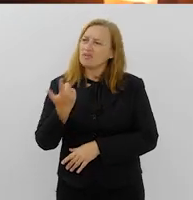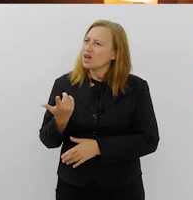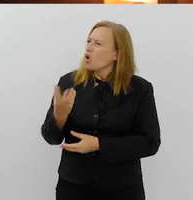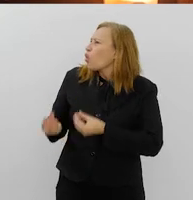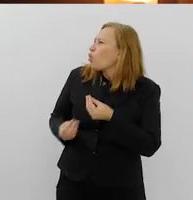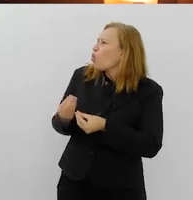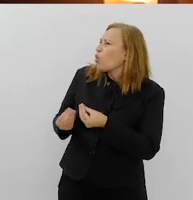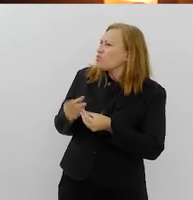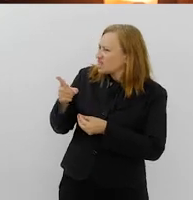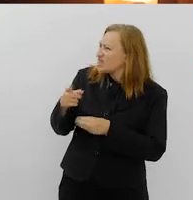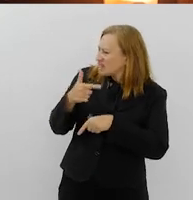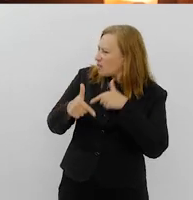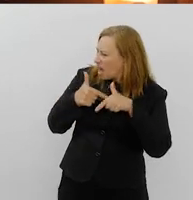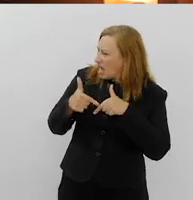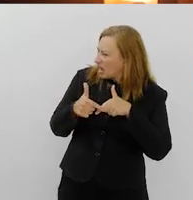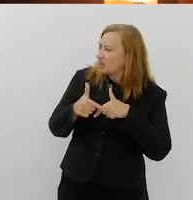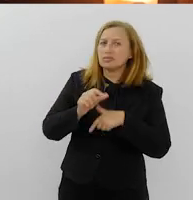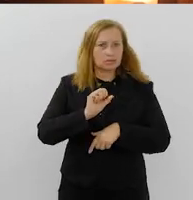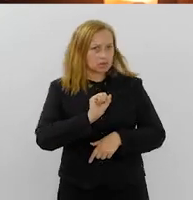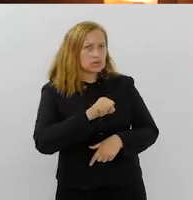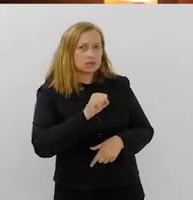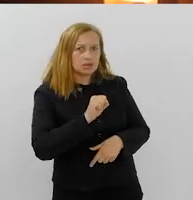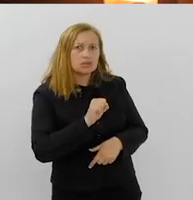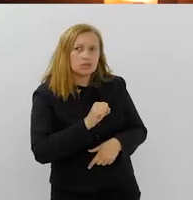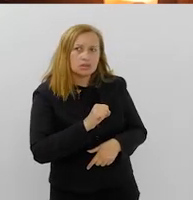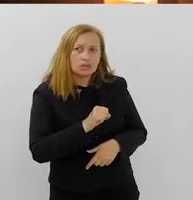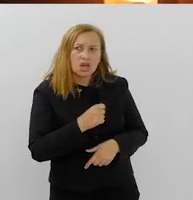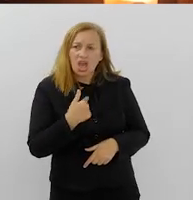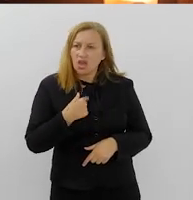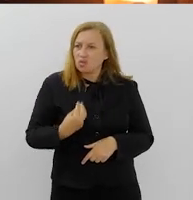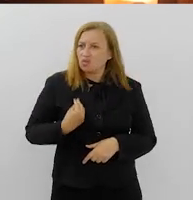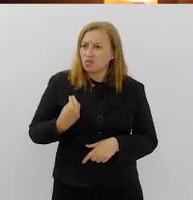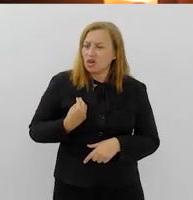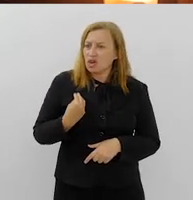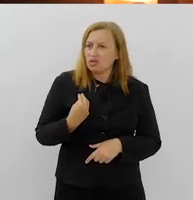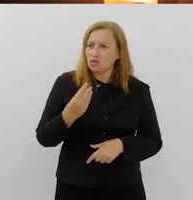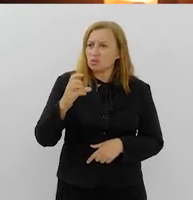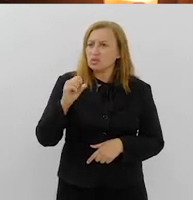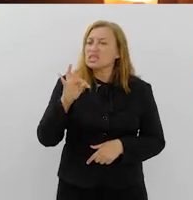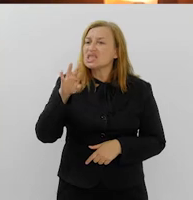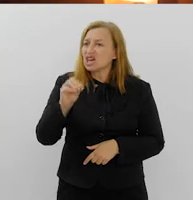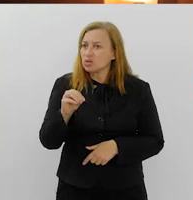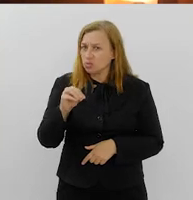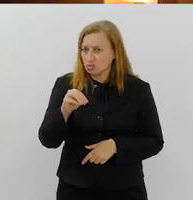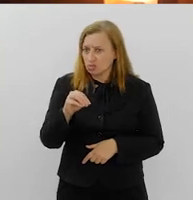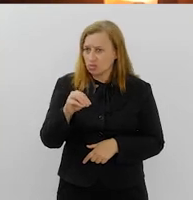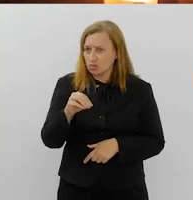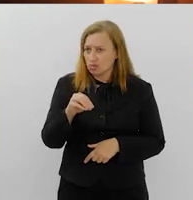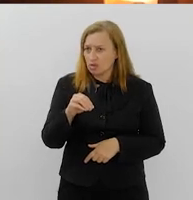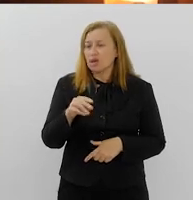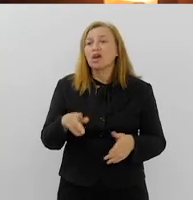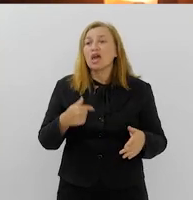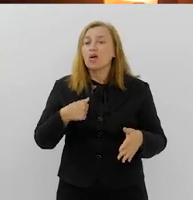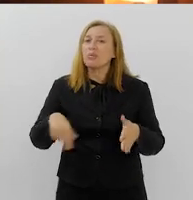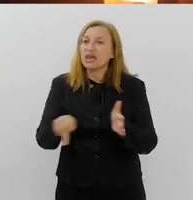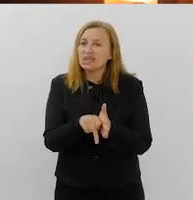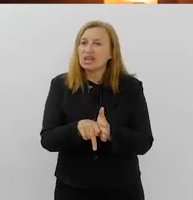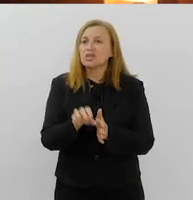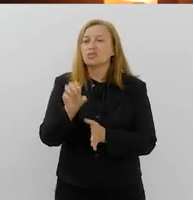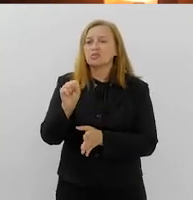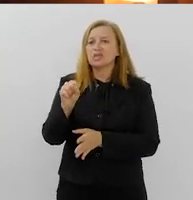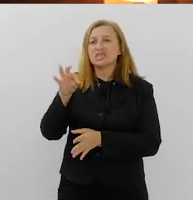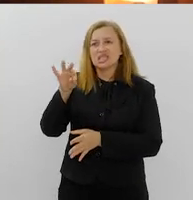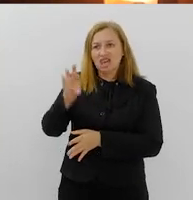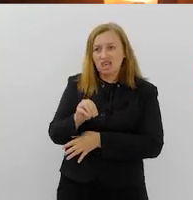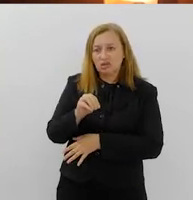ficam aí, mas como é que... Você trabalha? Eu falei, trabalho. Eu não vivo do santo, eu vivo para o santo. Essa é a